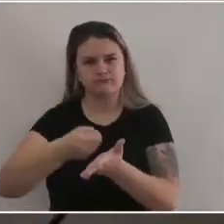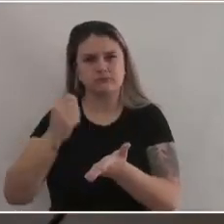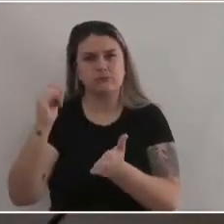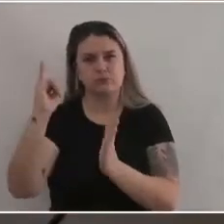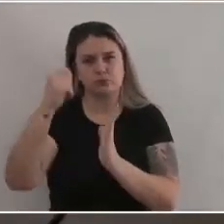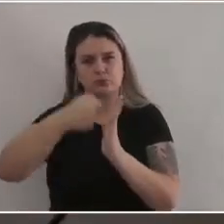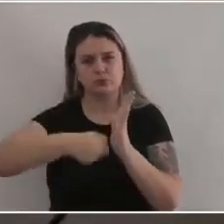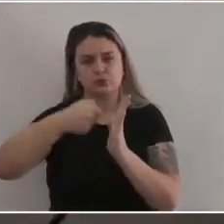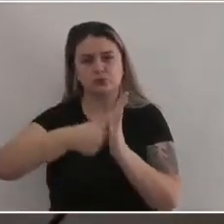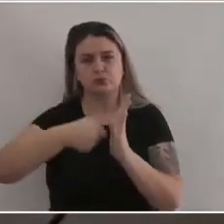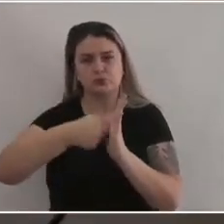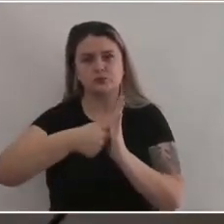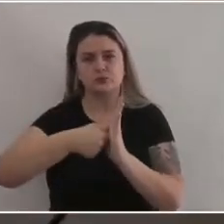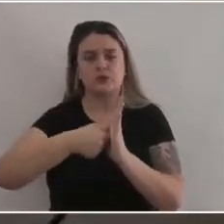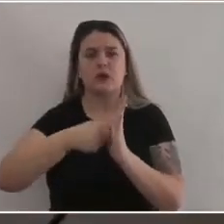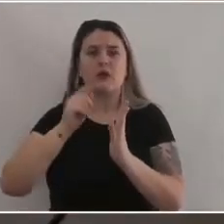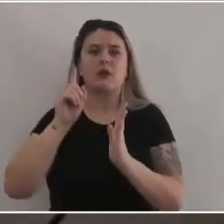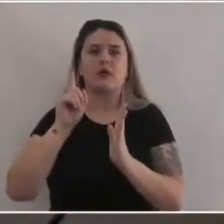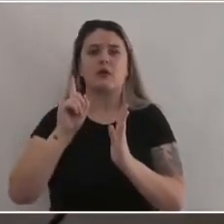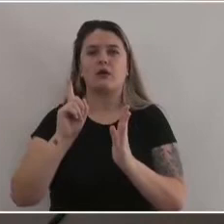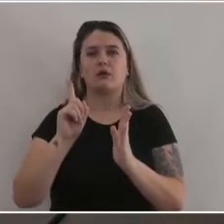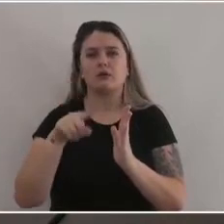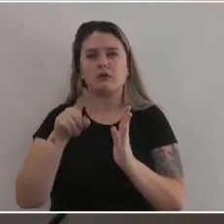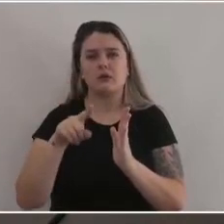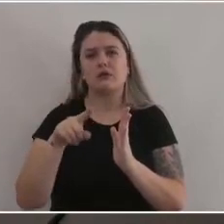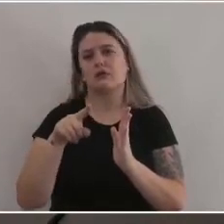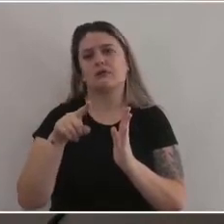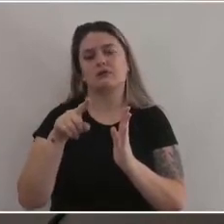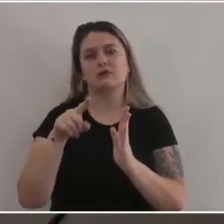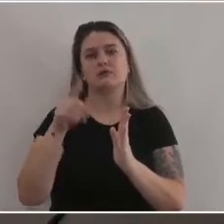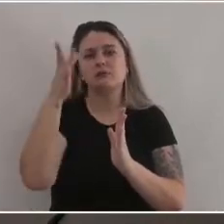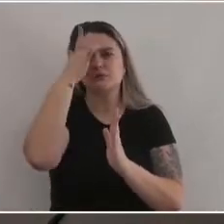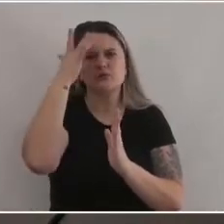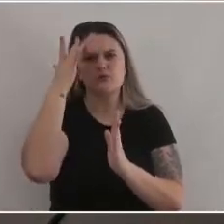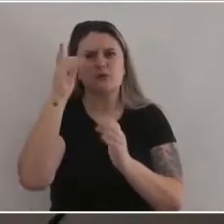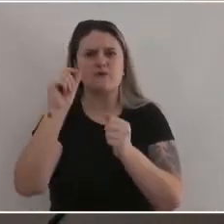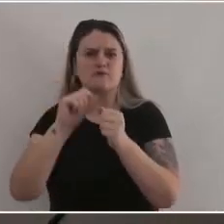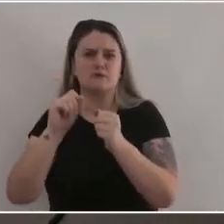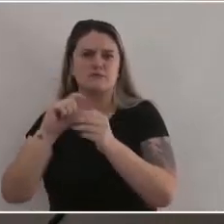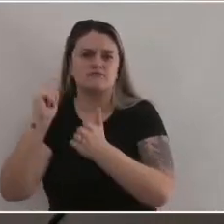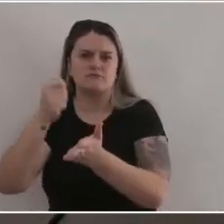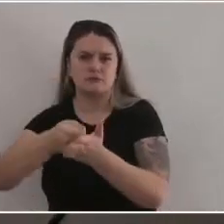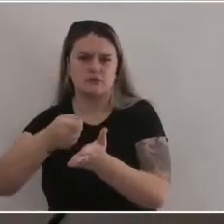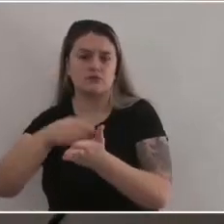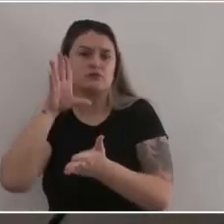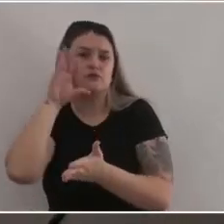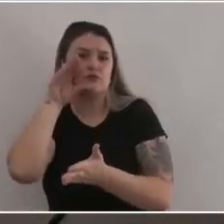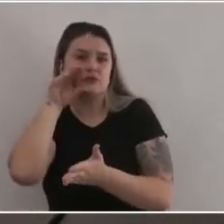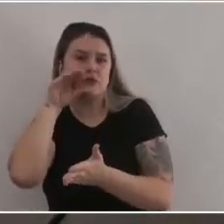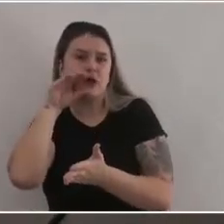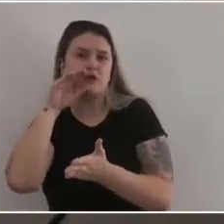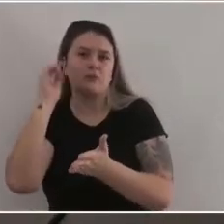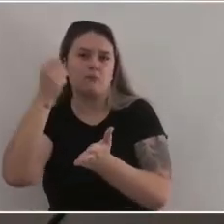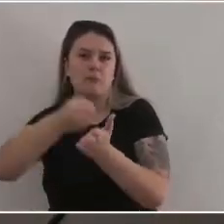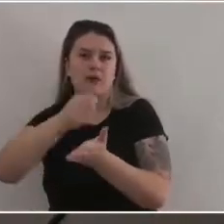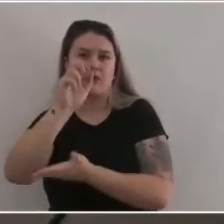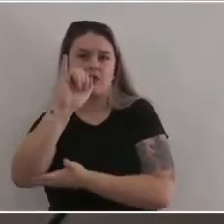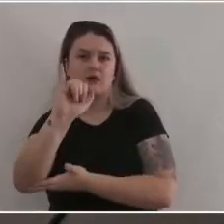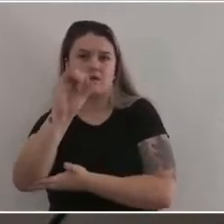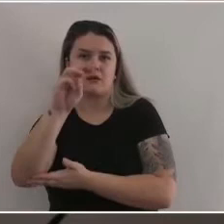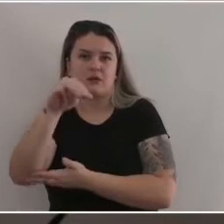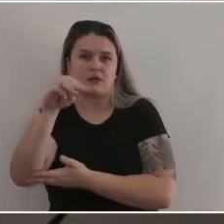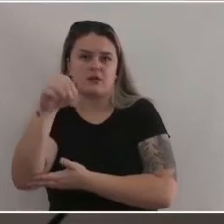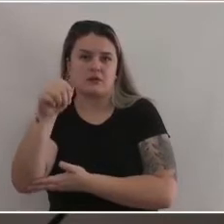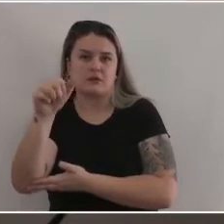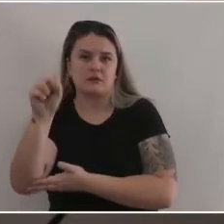referem-se à contribuição que é feita pelos servidores, tanto para o IMAS como